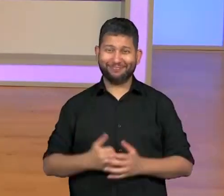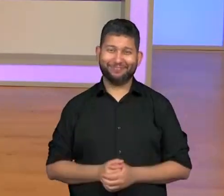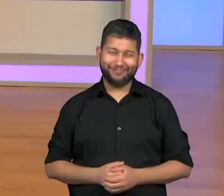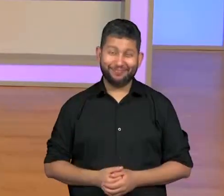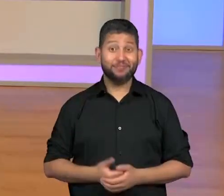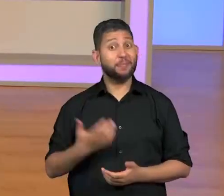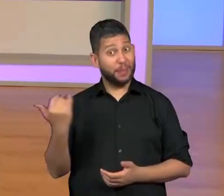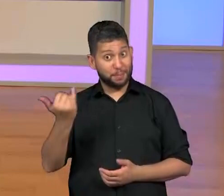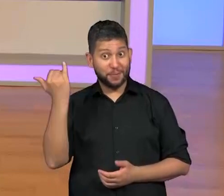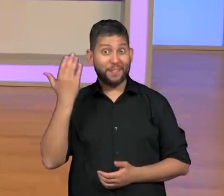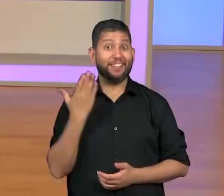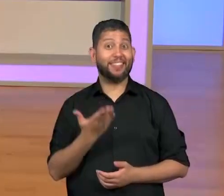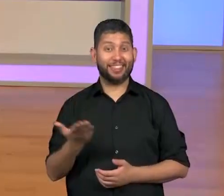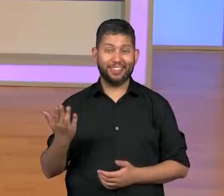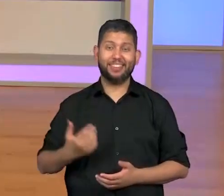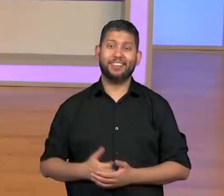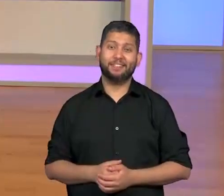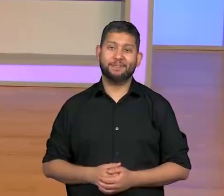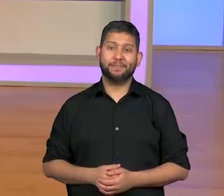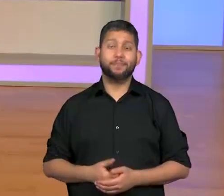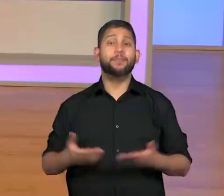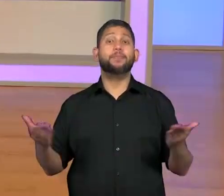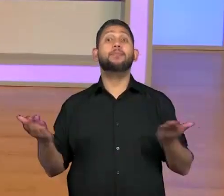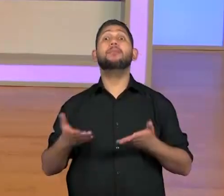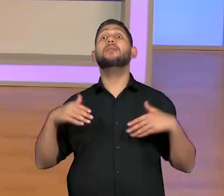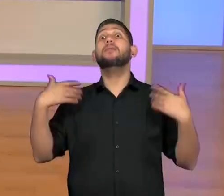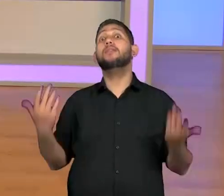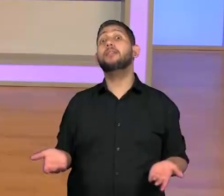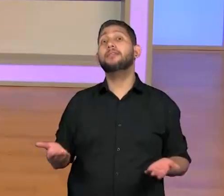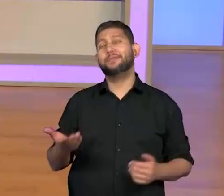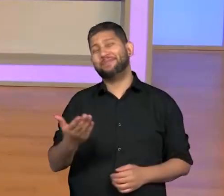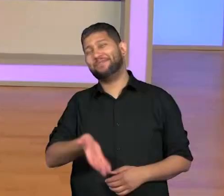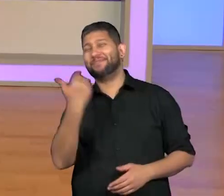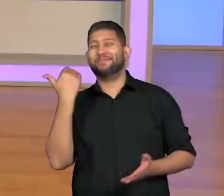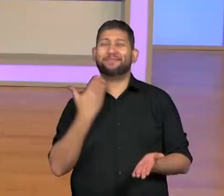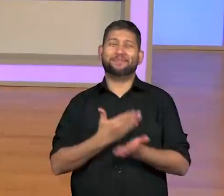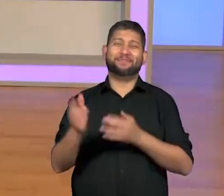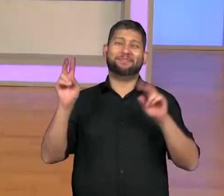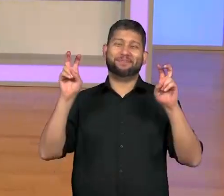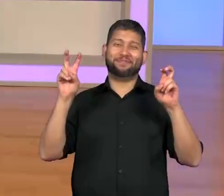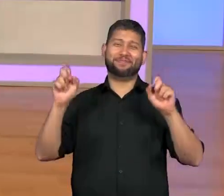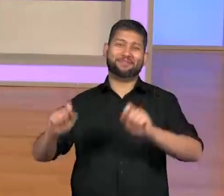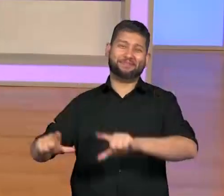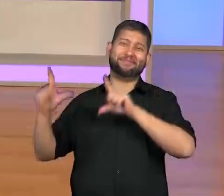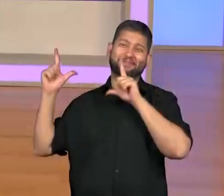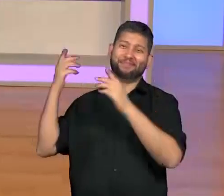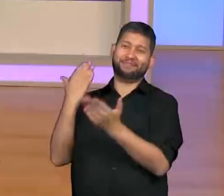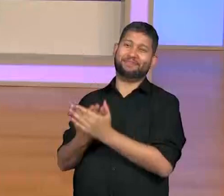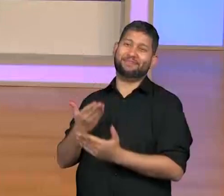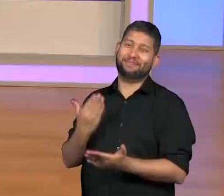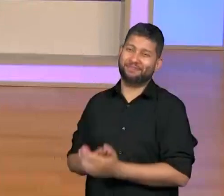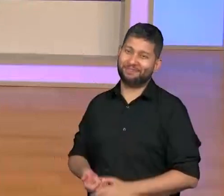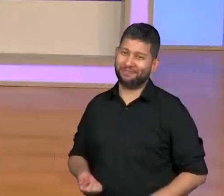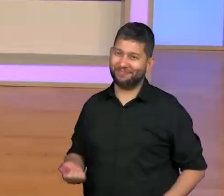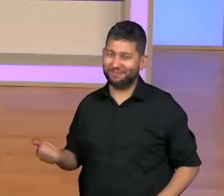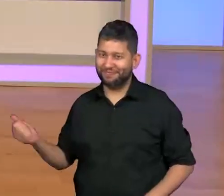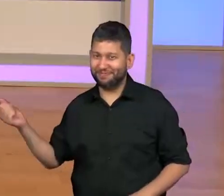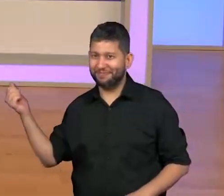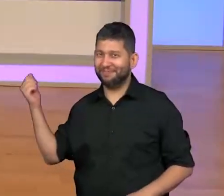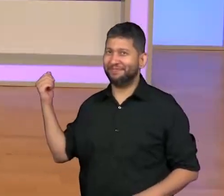é isso que é importante. Então, vamos começar com o título da nossa aula.